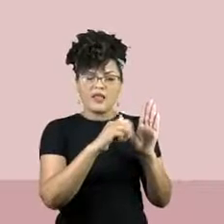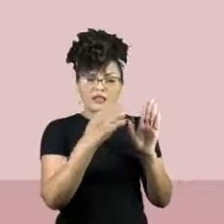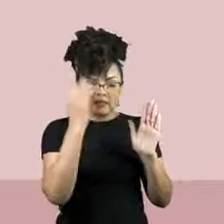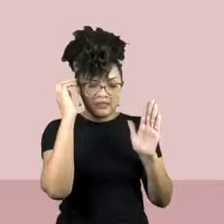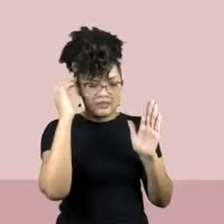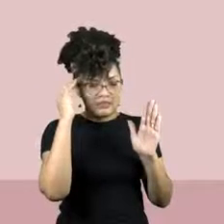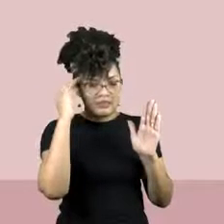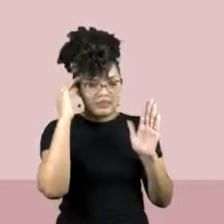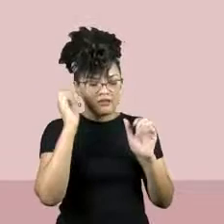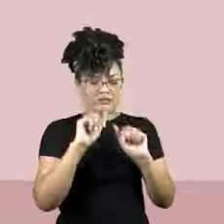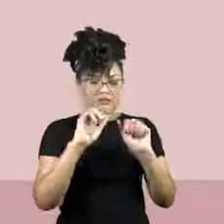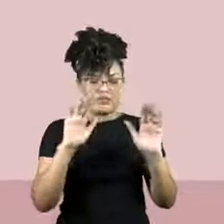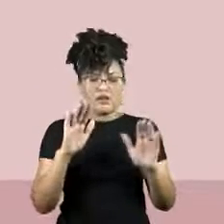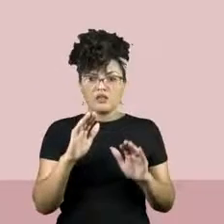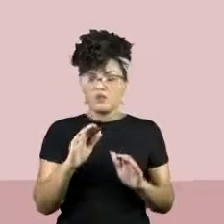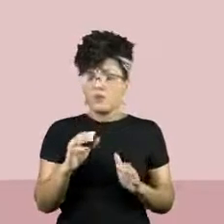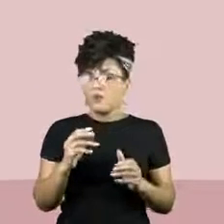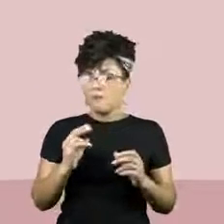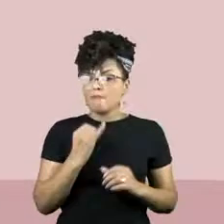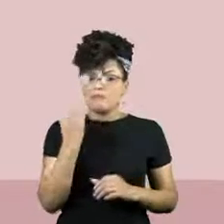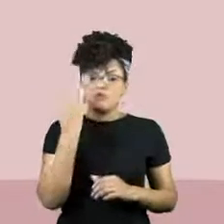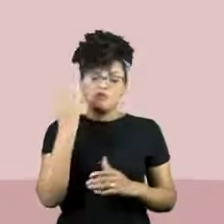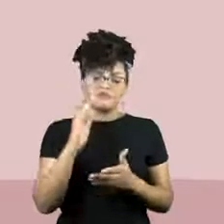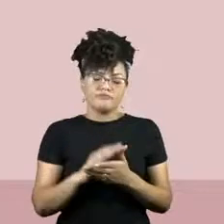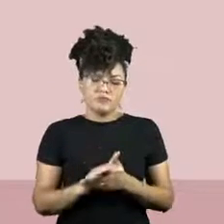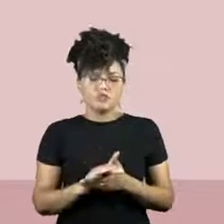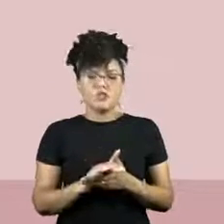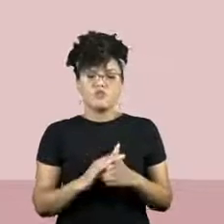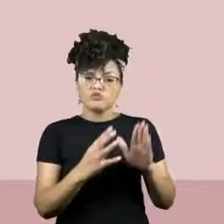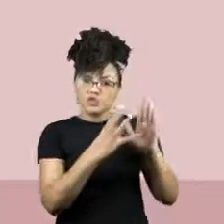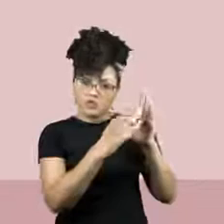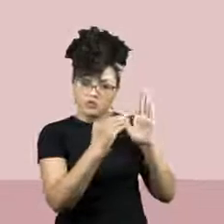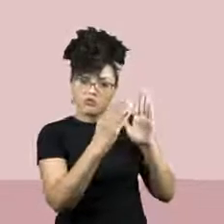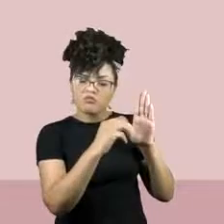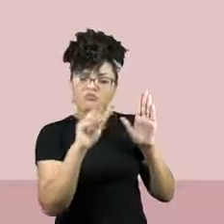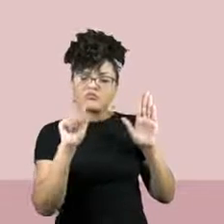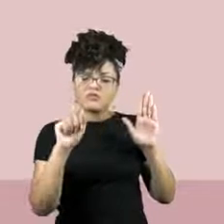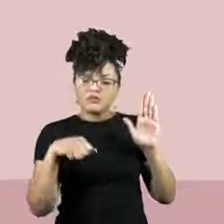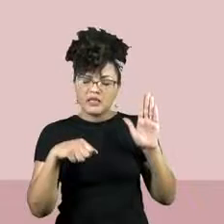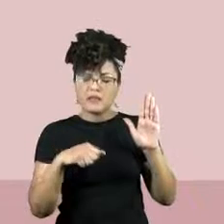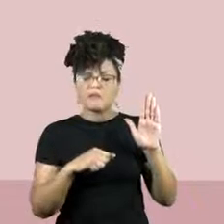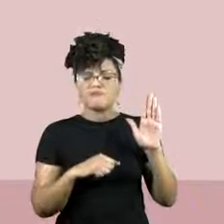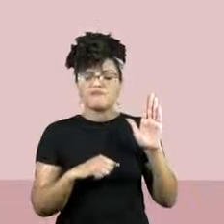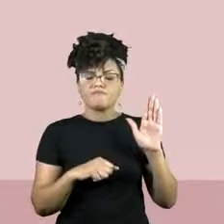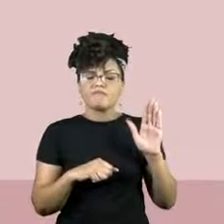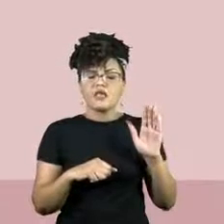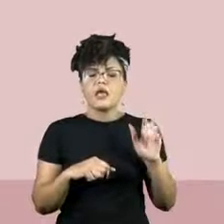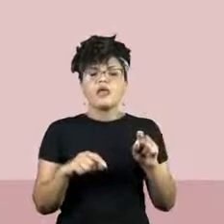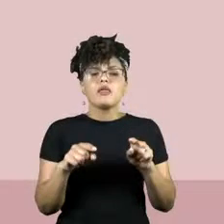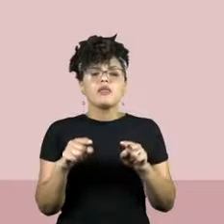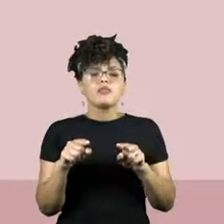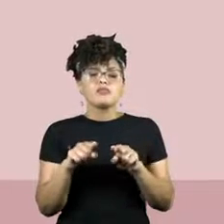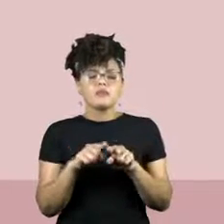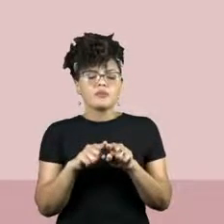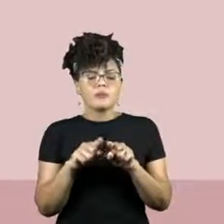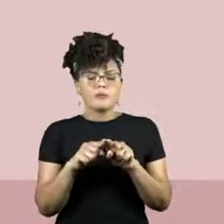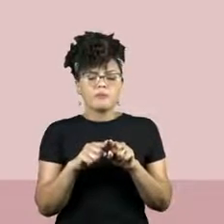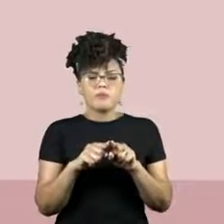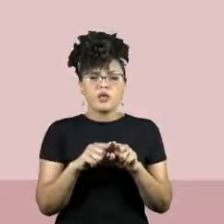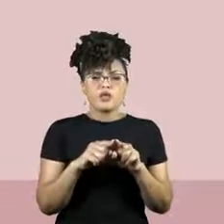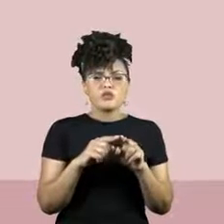a apresentação, eu deixei o link do programa, vocês vão lá, baixam, né? E também tem alguns contatos, caso vocês tenham algumas dúvidas